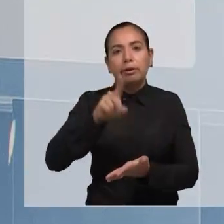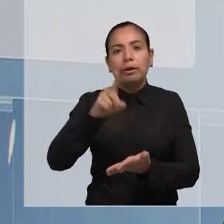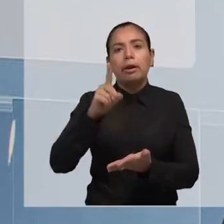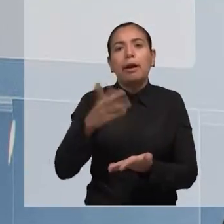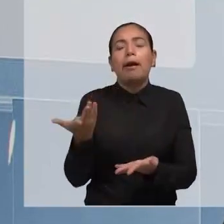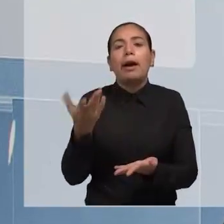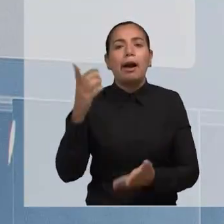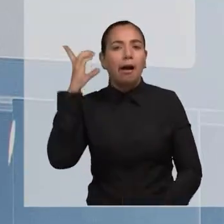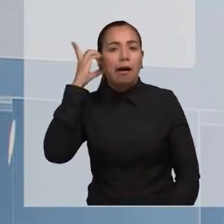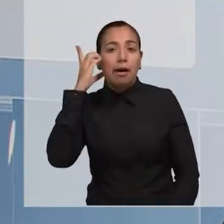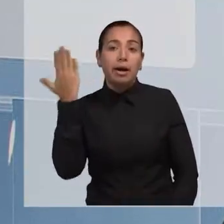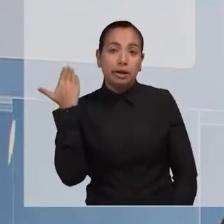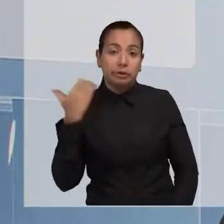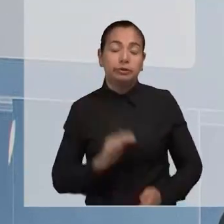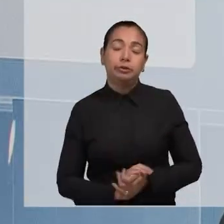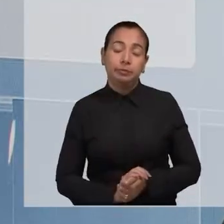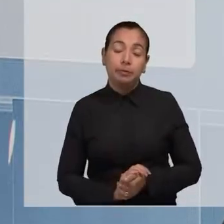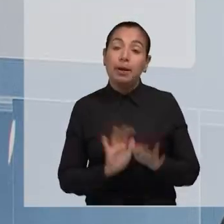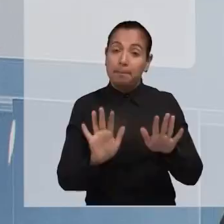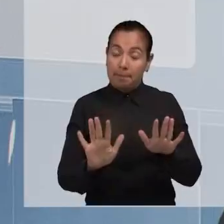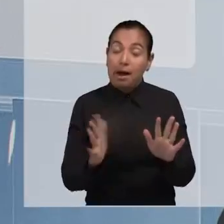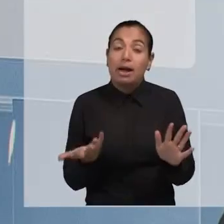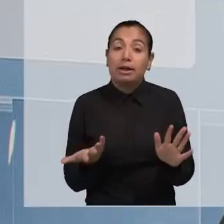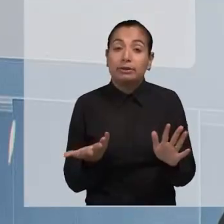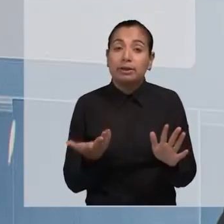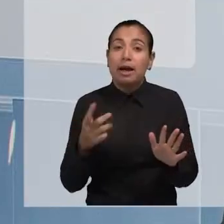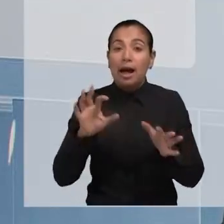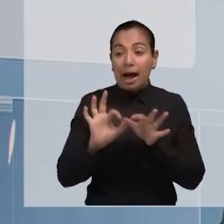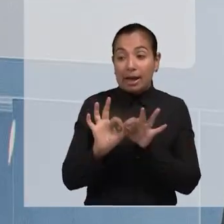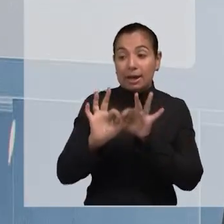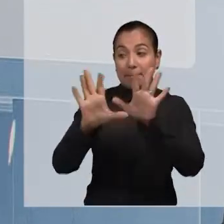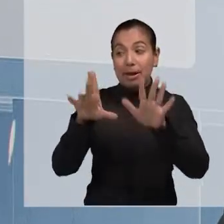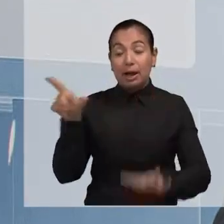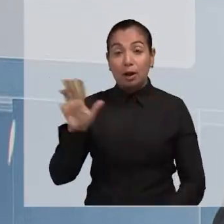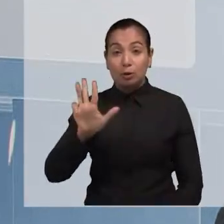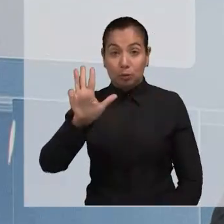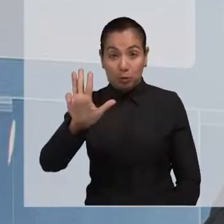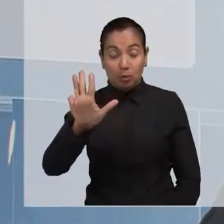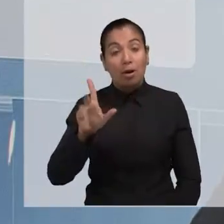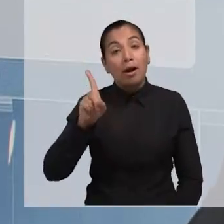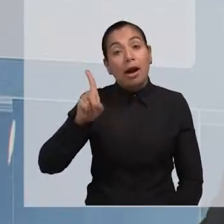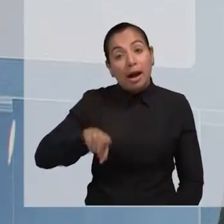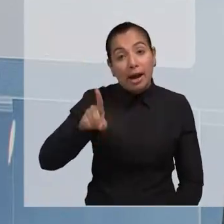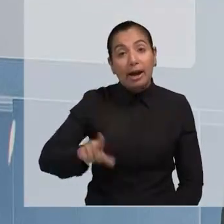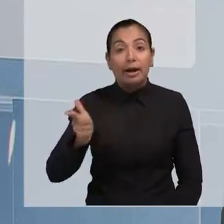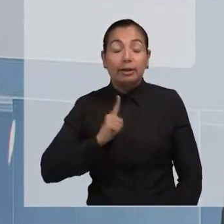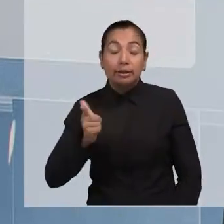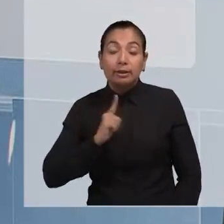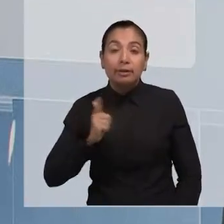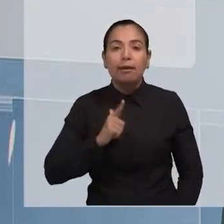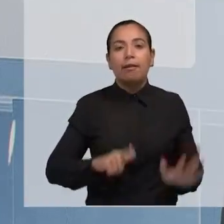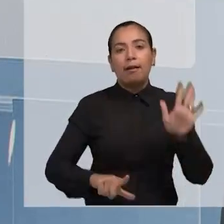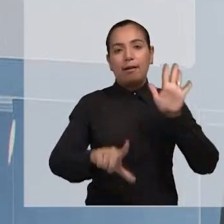né? Mas não é a liberdade do Lula, é a regularidade do império da lei.